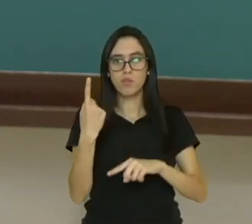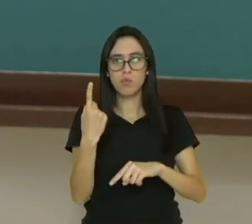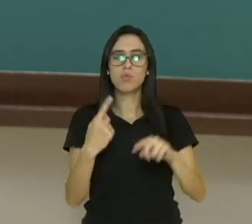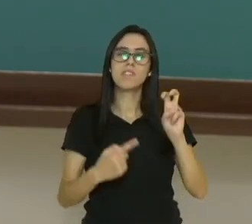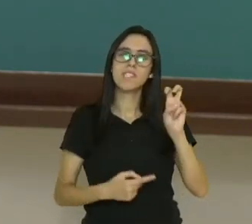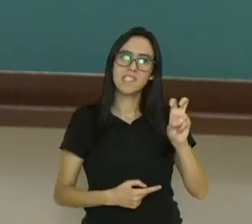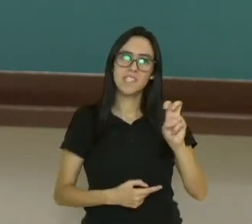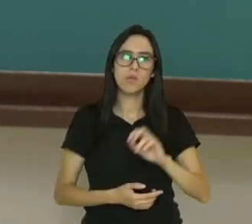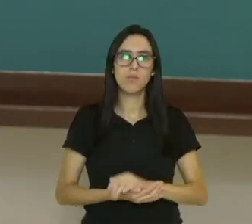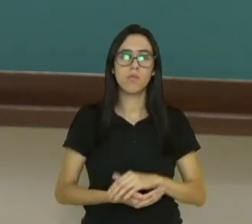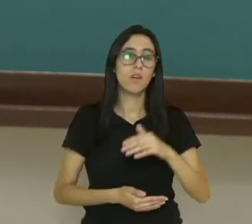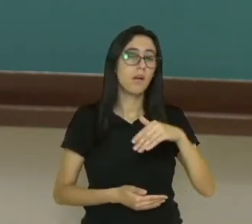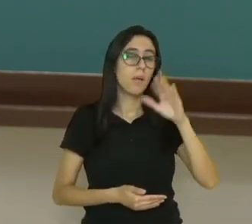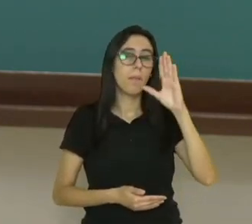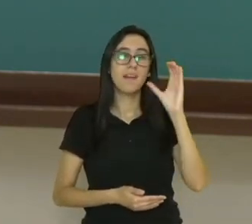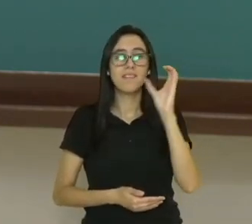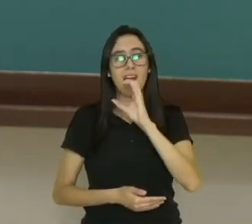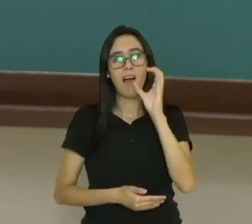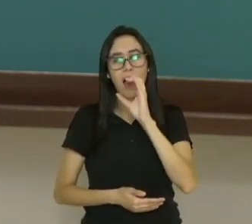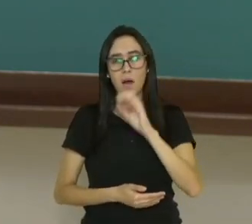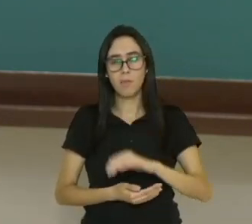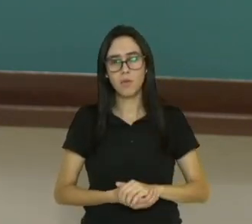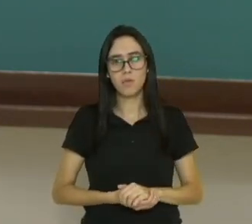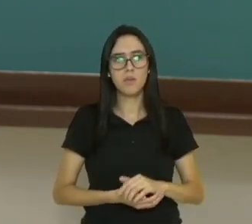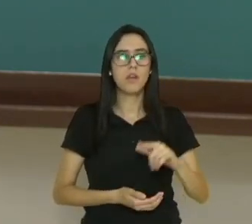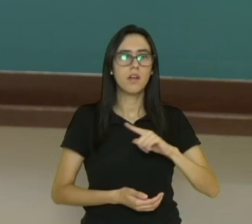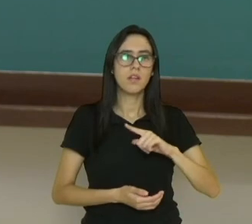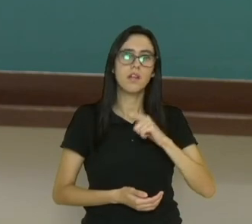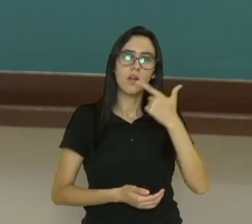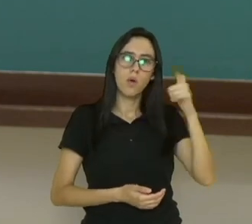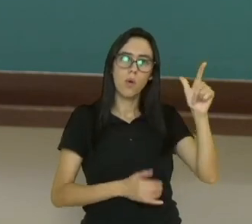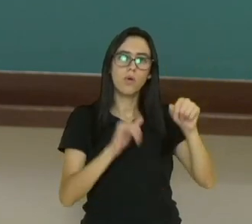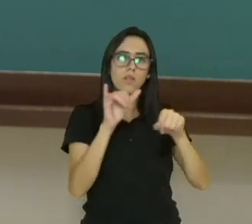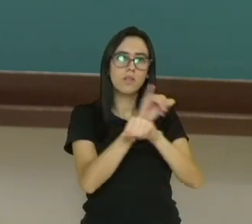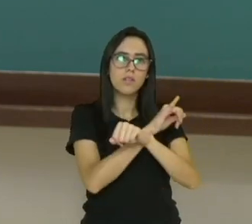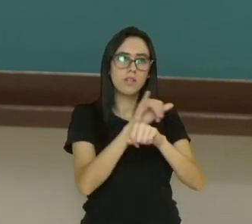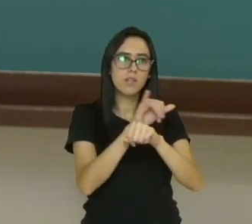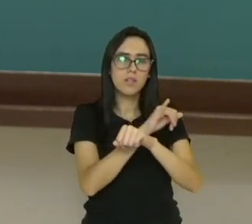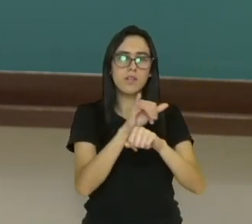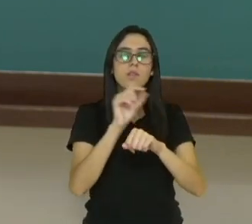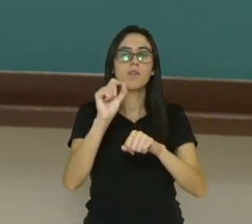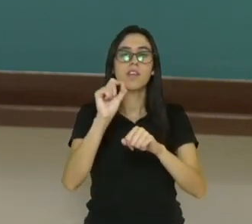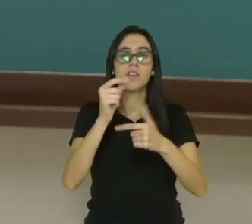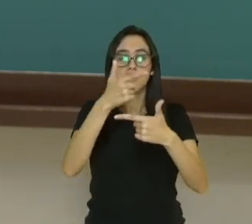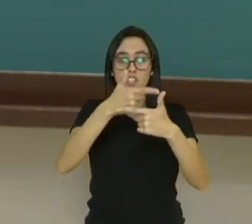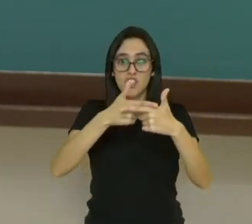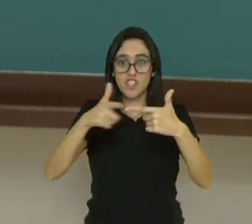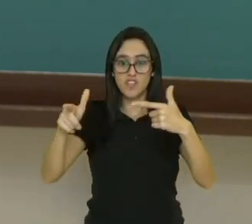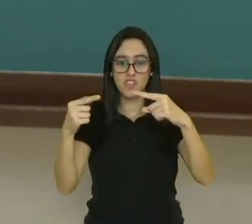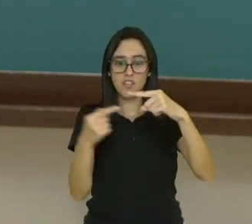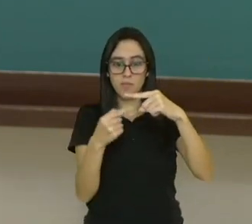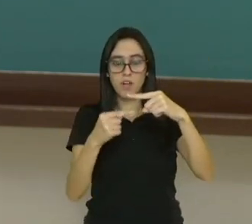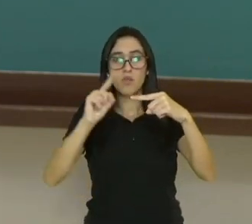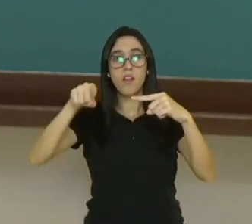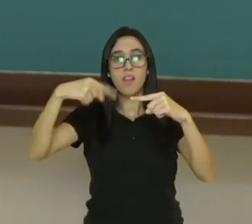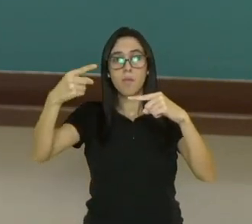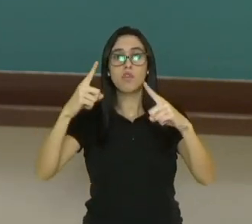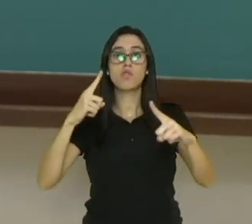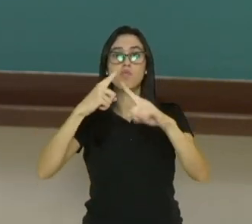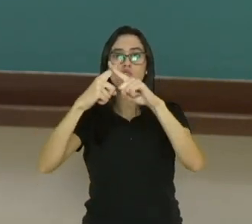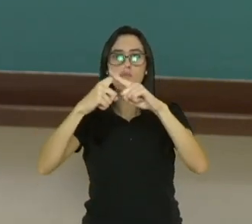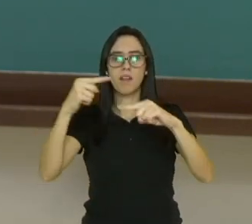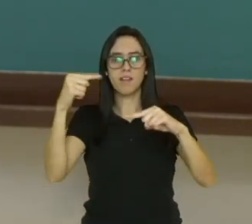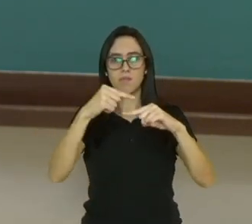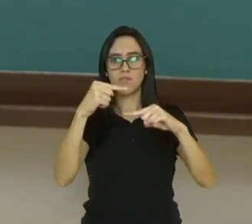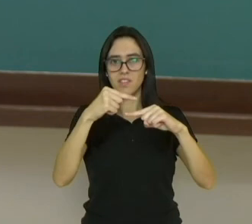5. É mais rápido. Tem uma técnica assim, ó, divide pelo de baixo, multiplica pelo de cima. Depois que eu encontro o mínimo